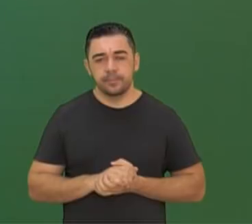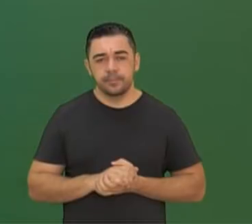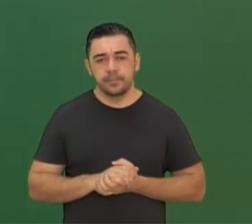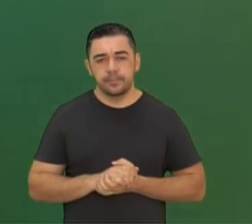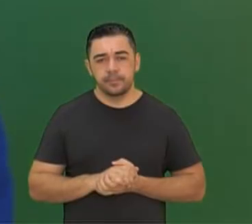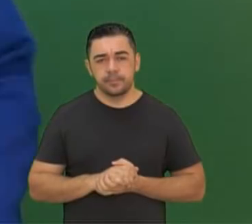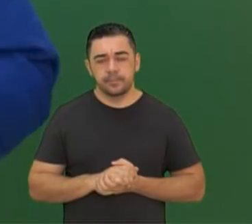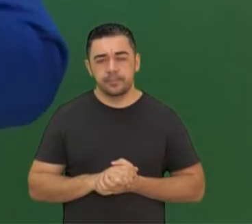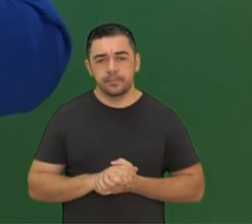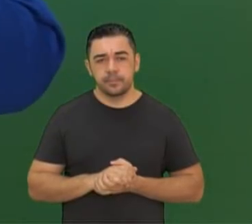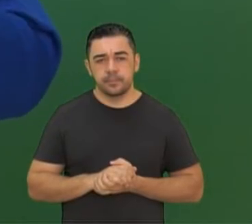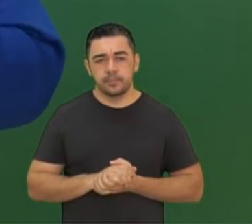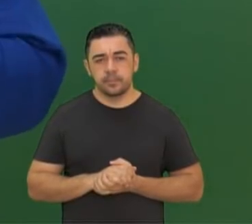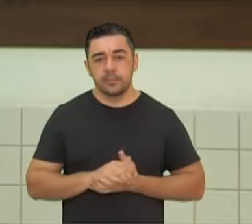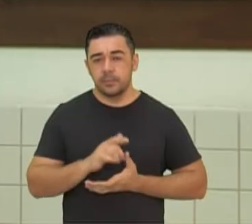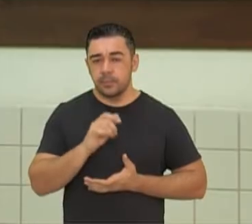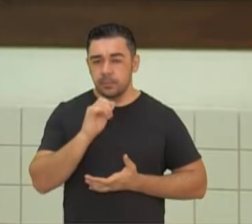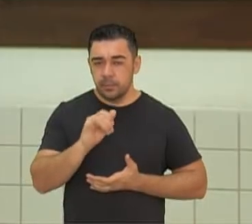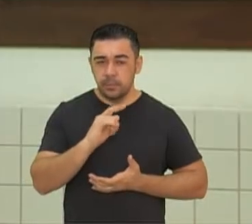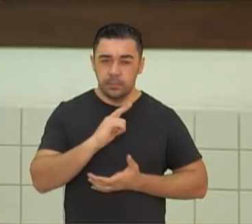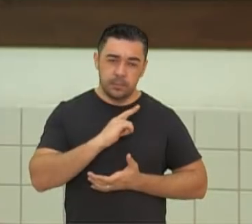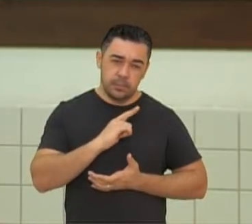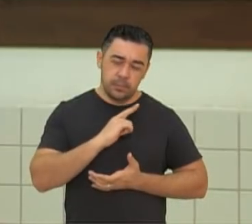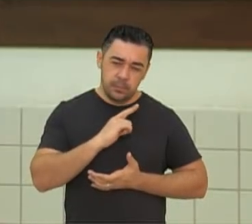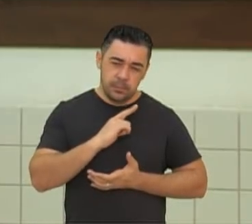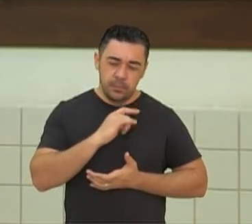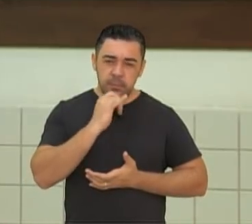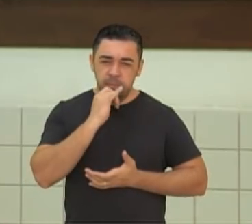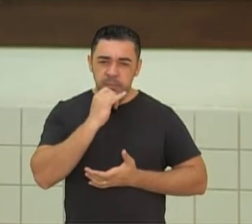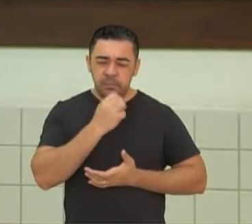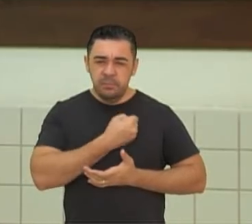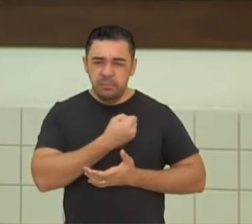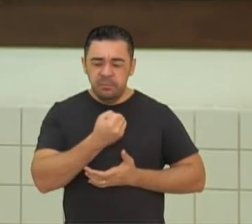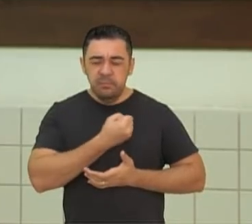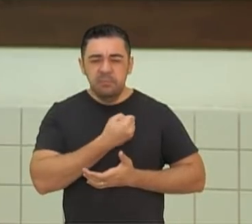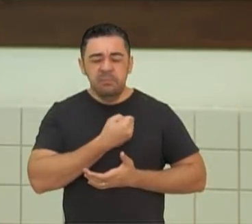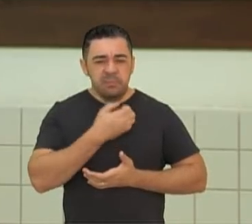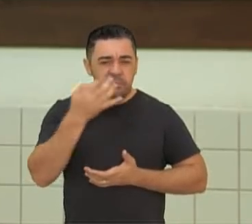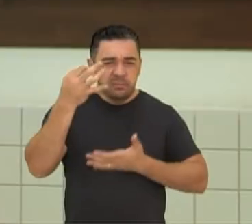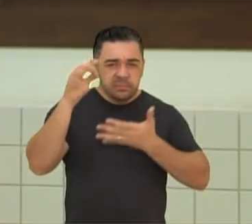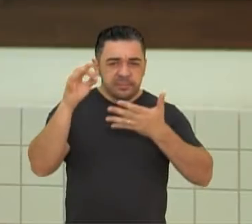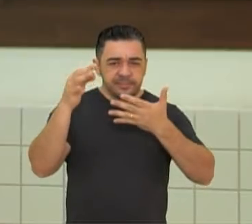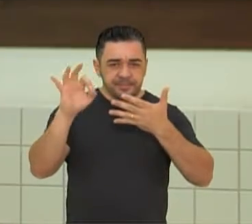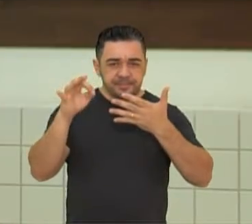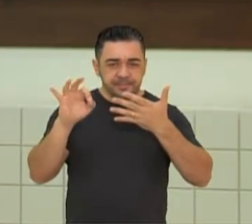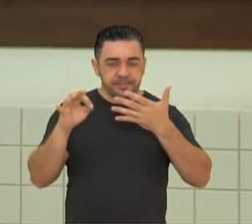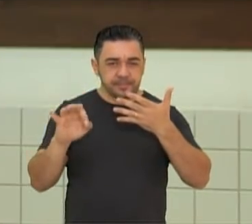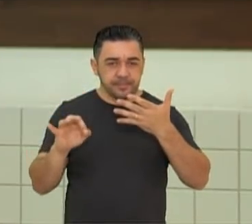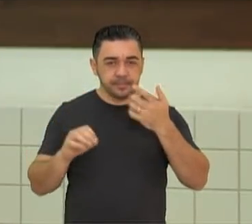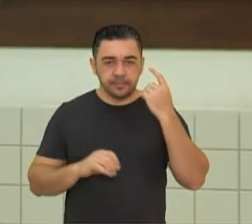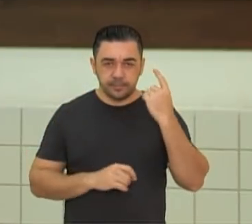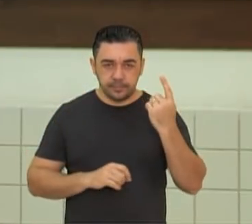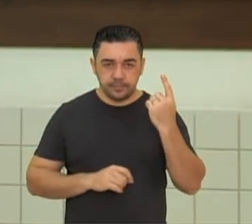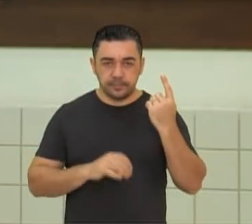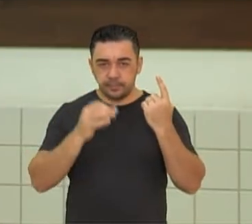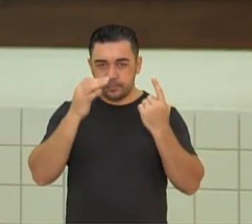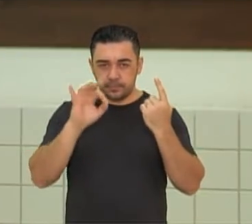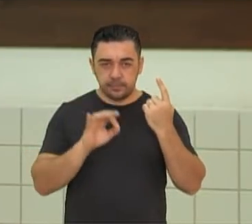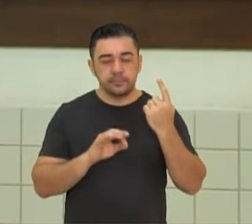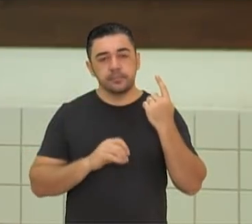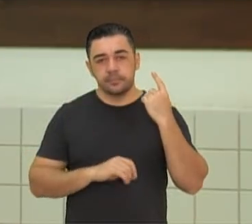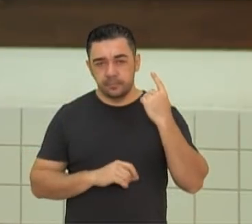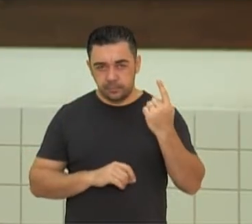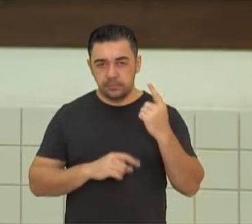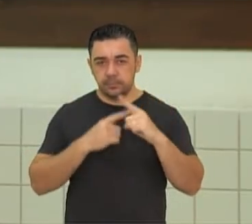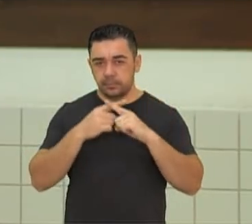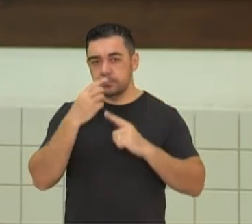Beleza. Então, se eu tiver um número de acertos, se eu tiver um acerto, o que, que vai acontecer? Uma vez